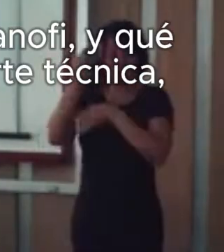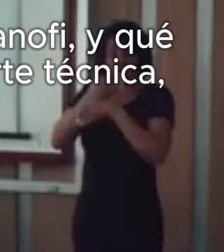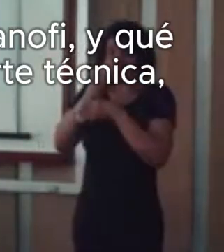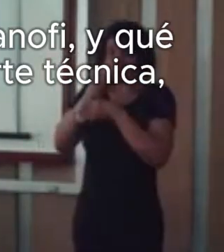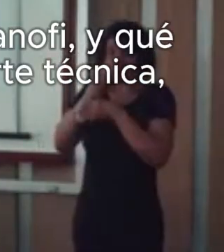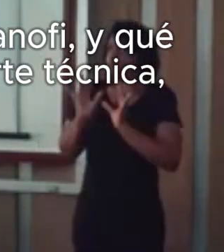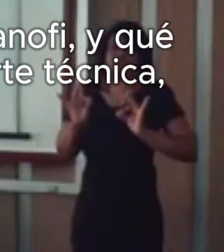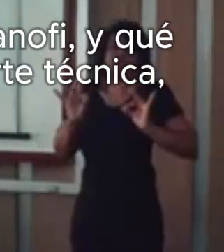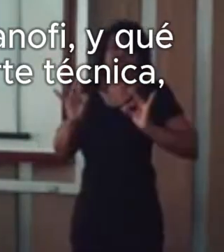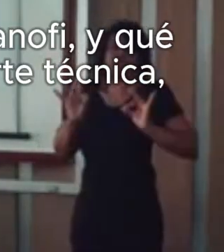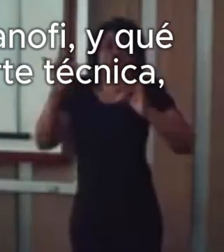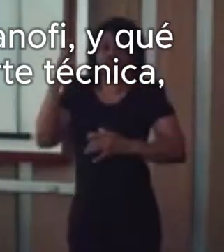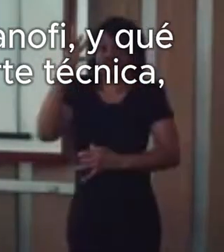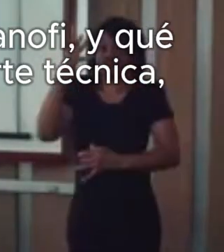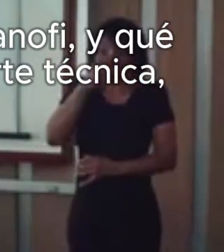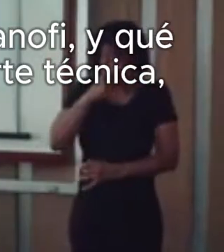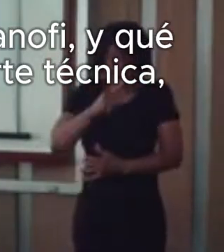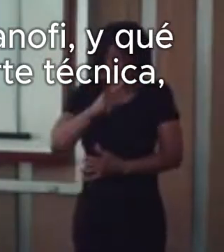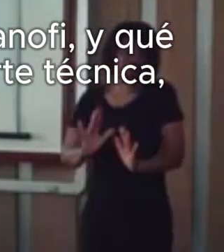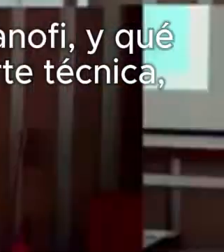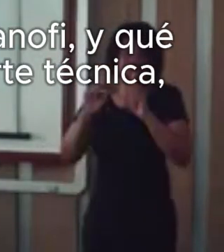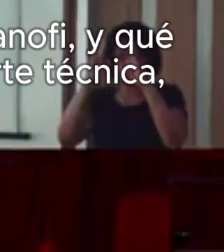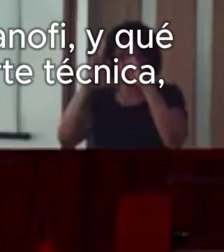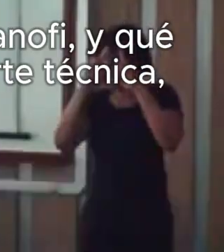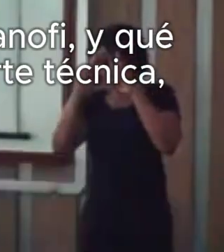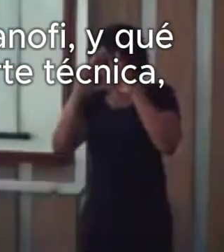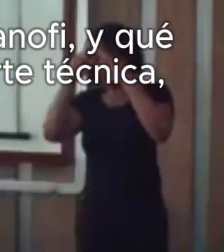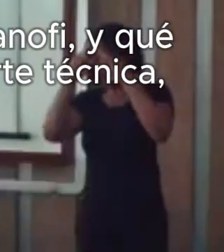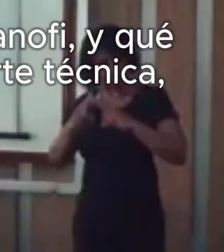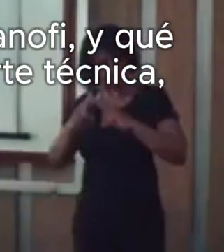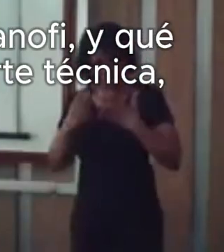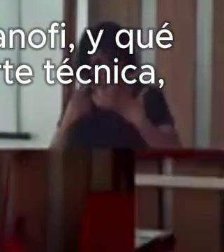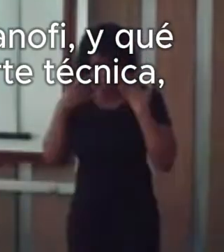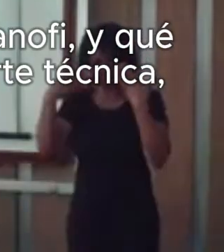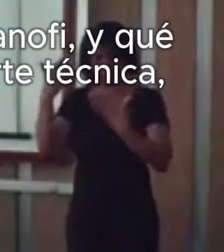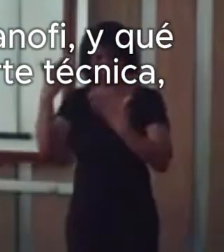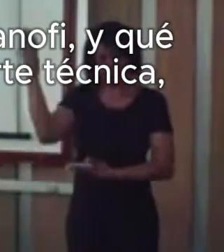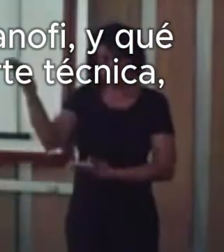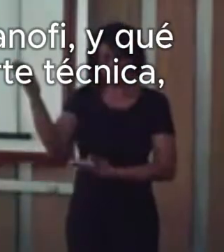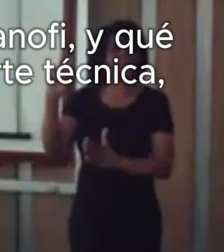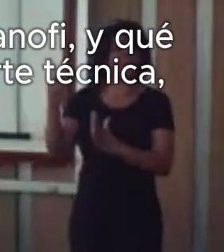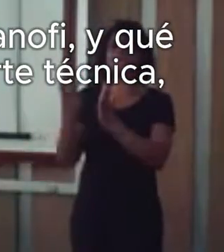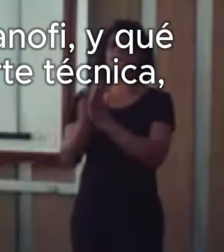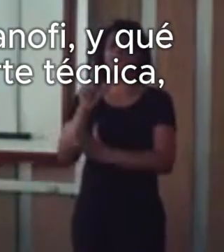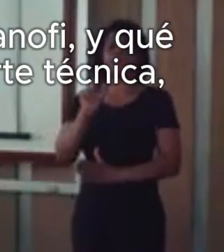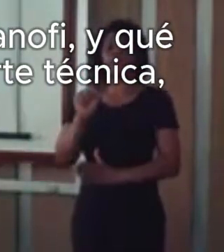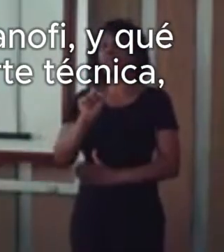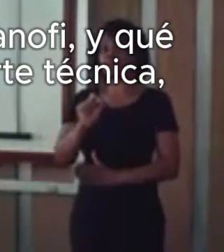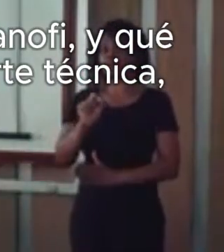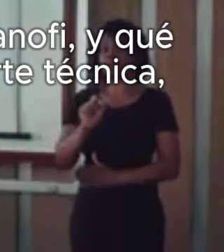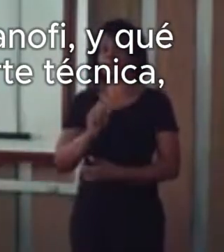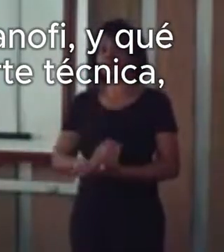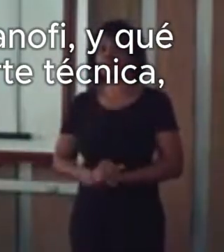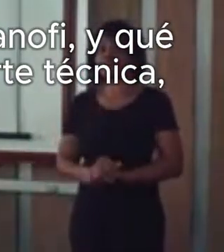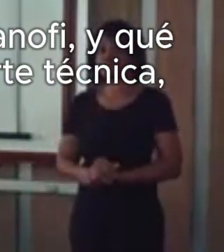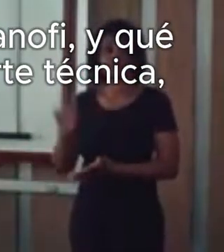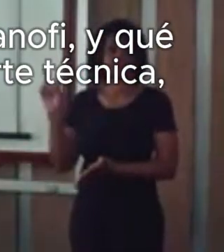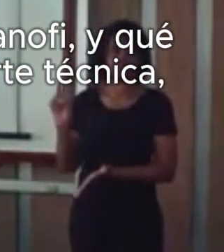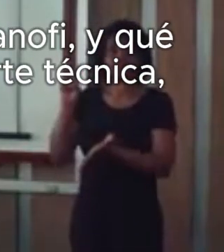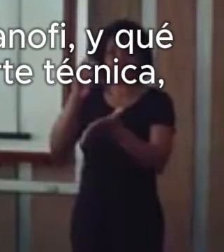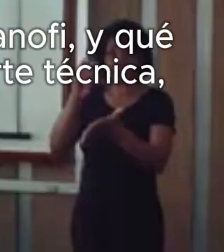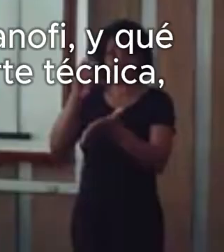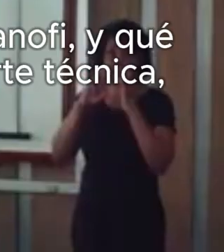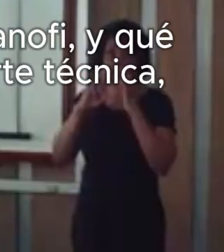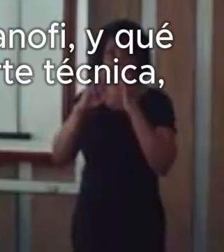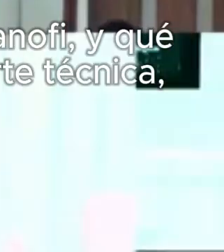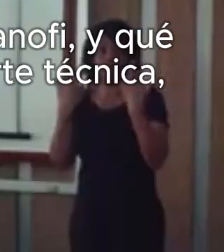chique em Paris e apresentei lá. E o que aconteceu? O que aconteceu foi que, de manhã, foi